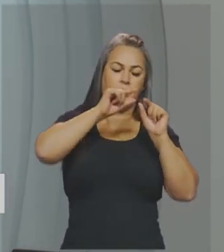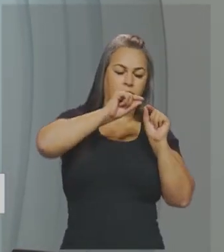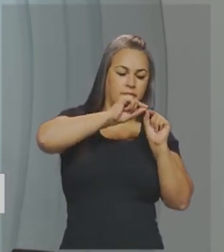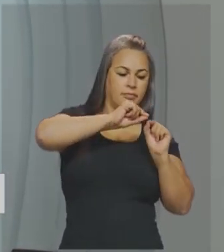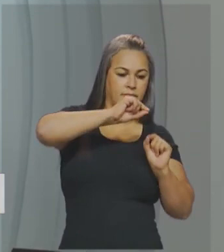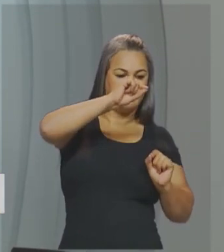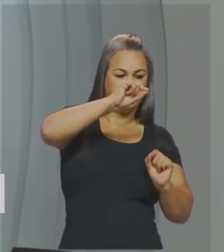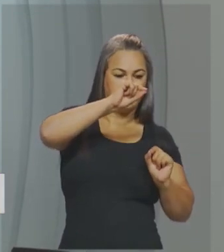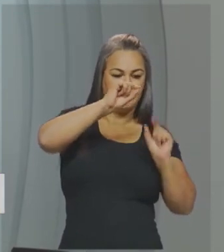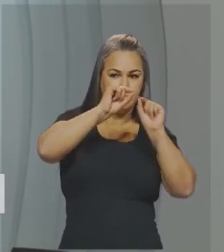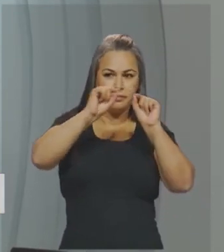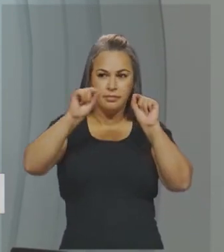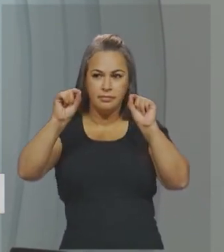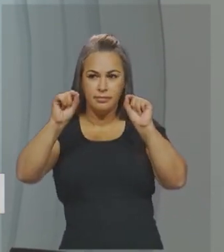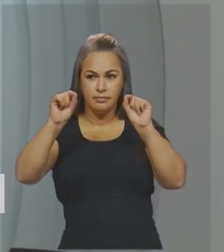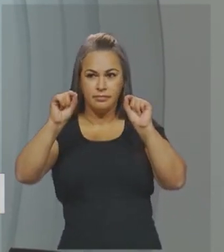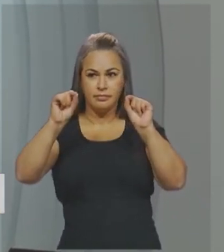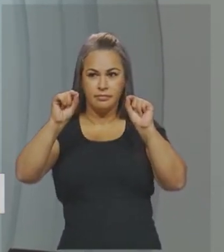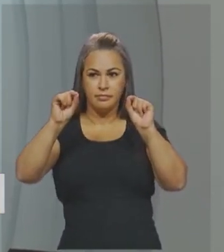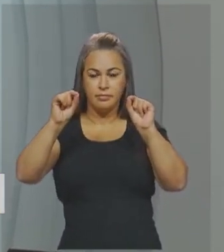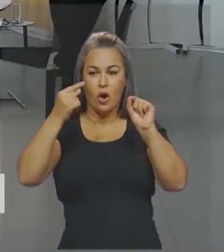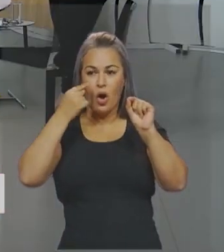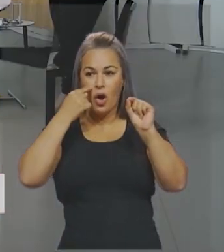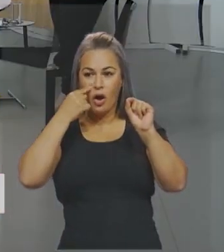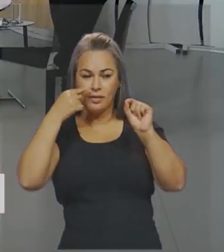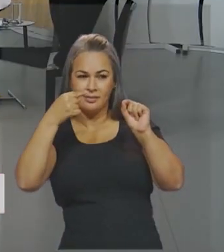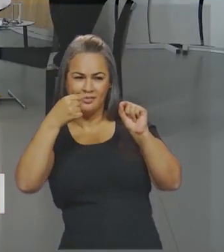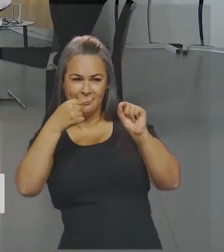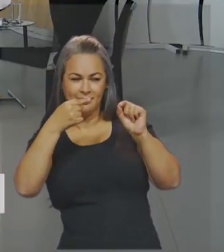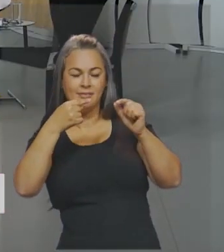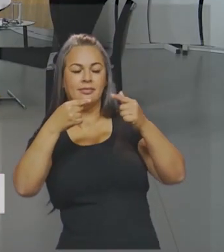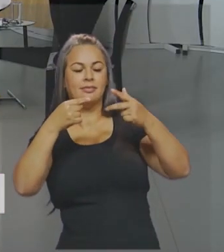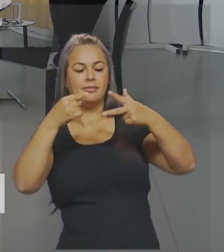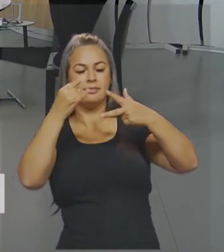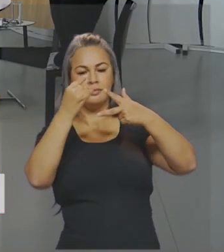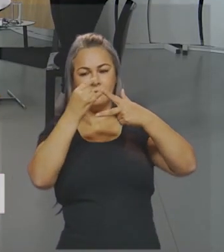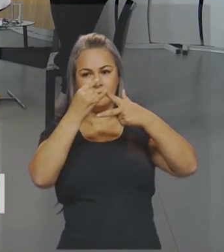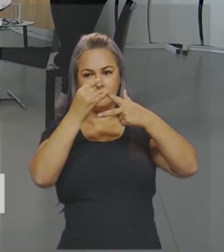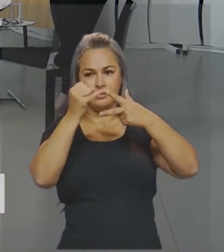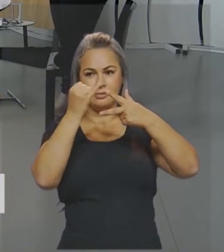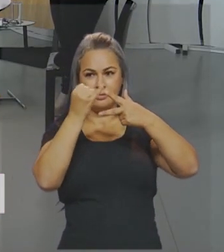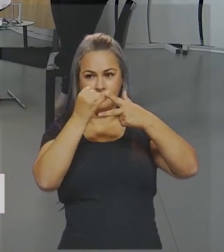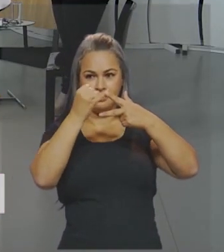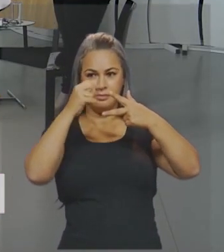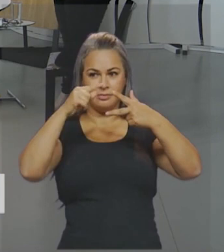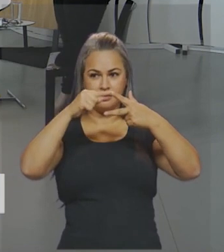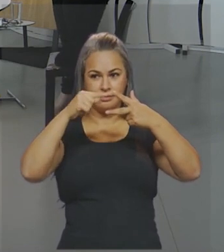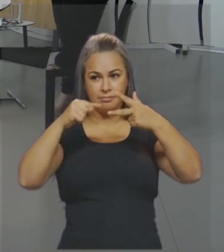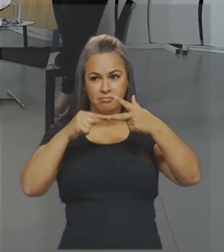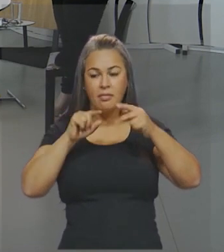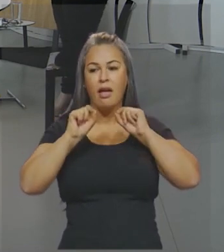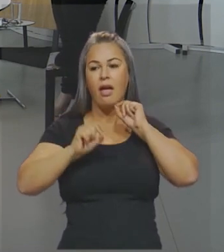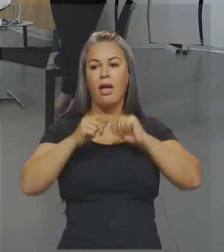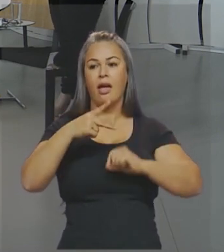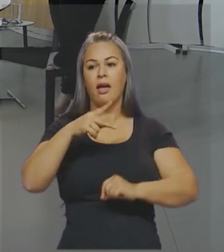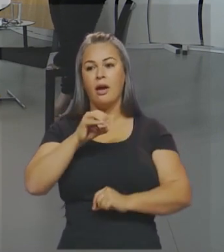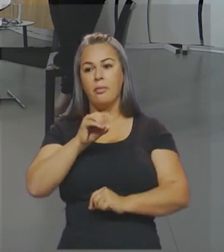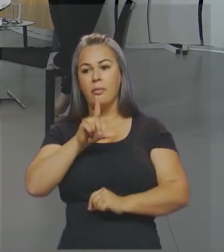esses quadros, né, ele é um polígono, que é formado só de semirreta,